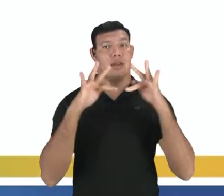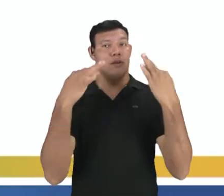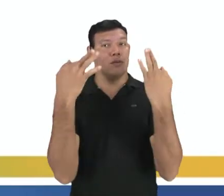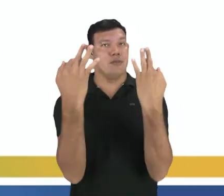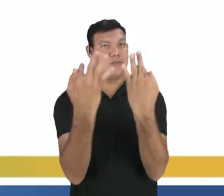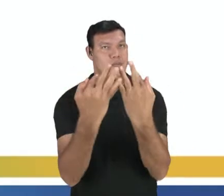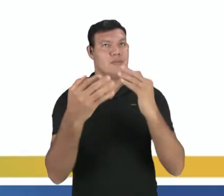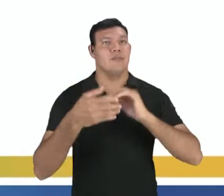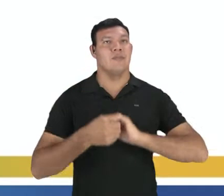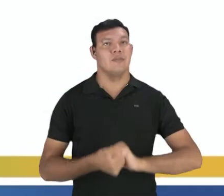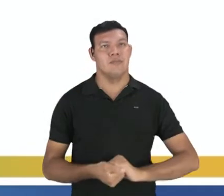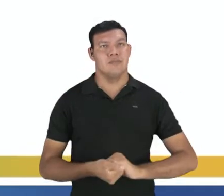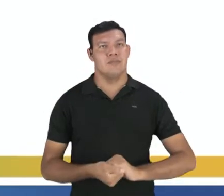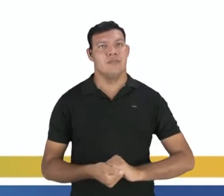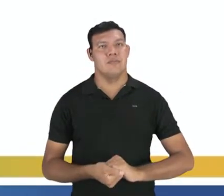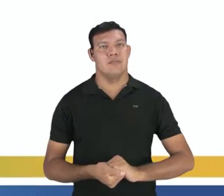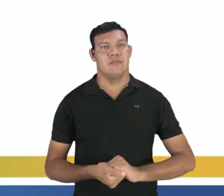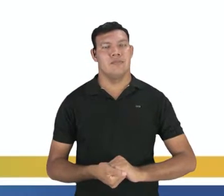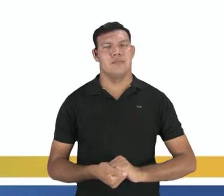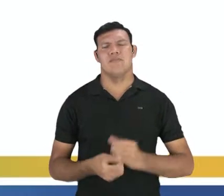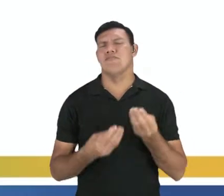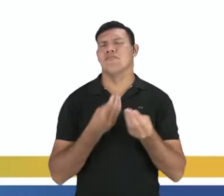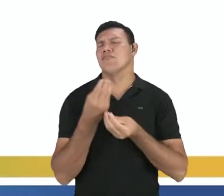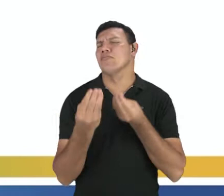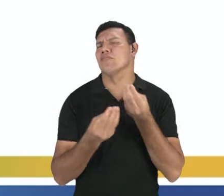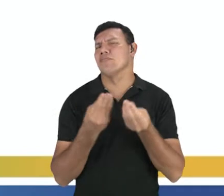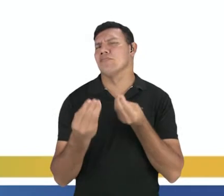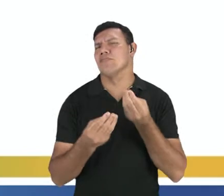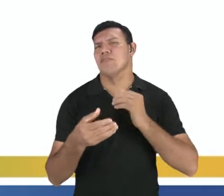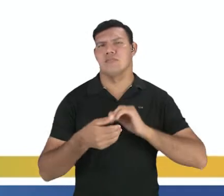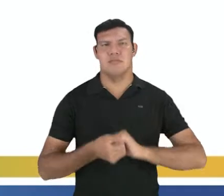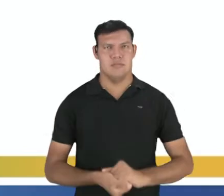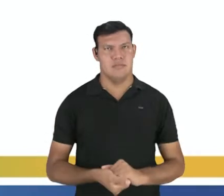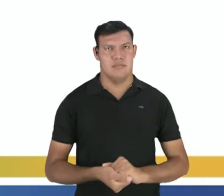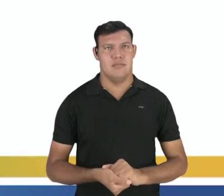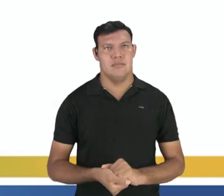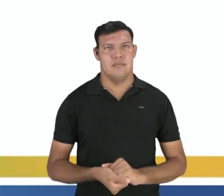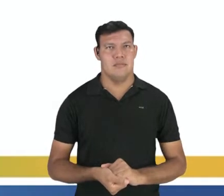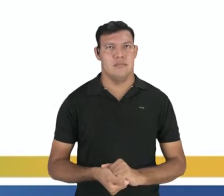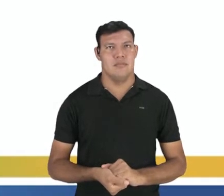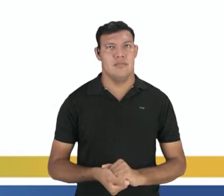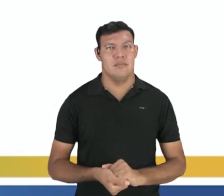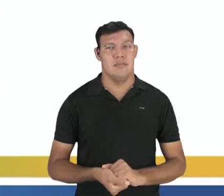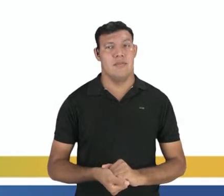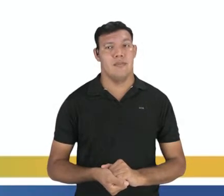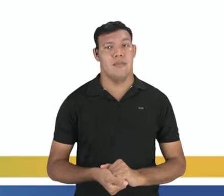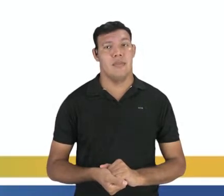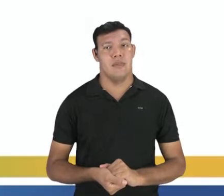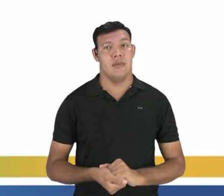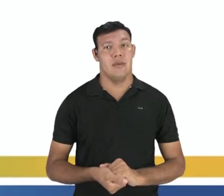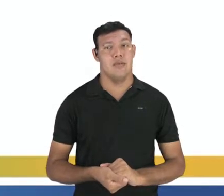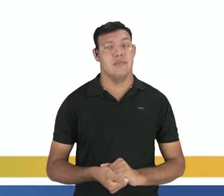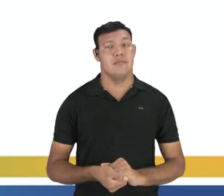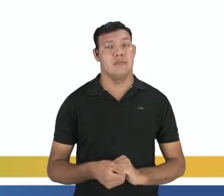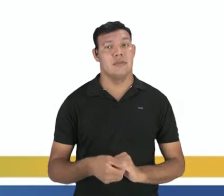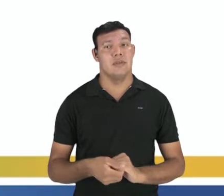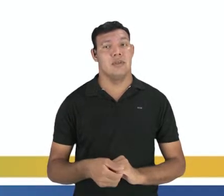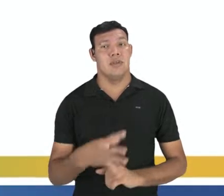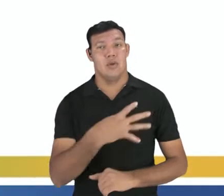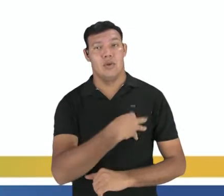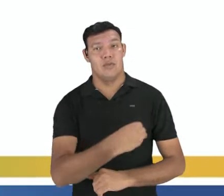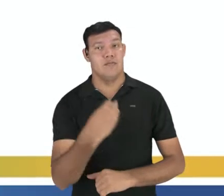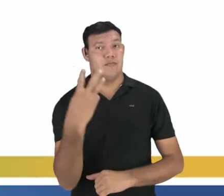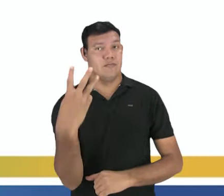Family, a família. Como era a família de William Shakespeare? Ele foi o terceiro filho de